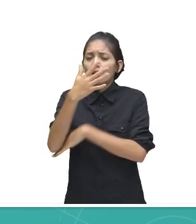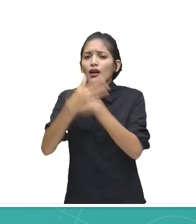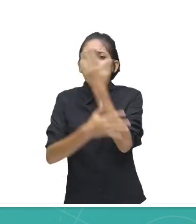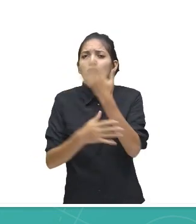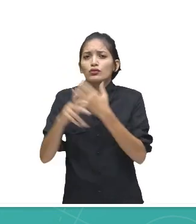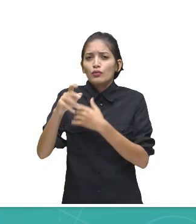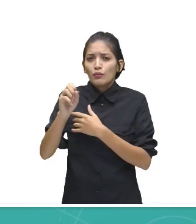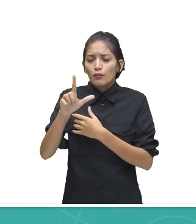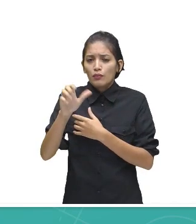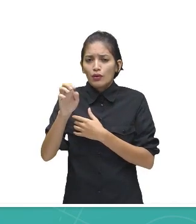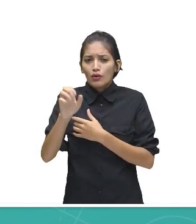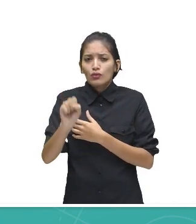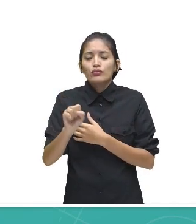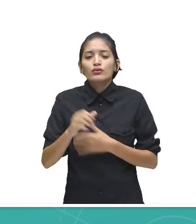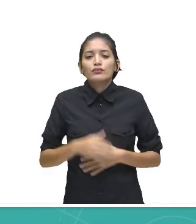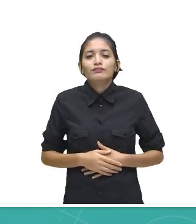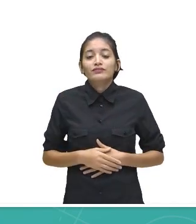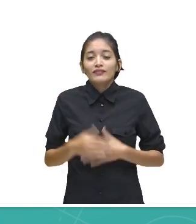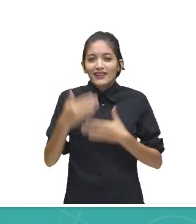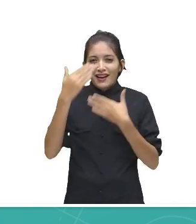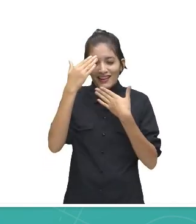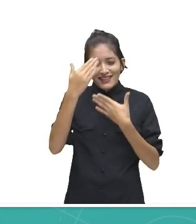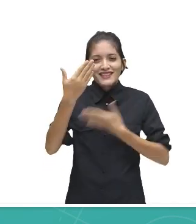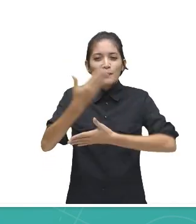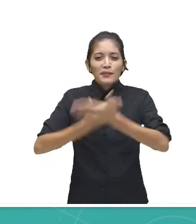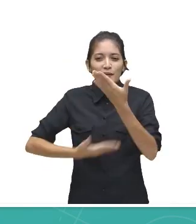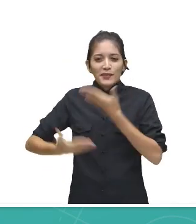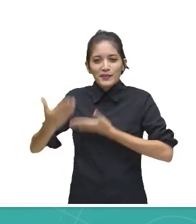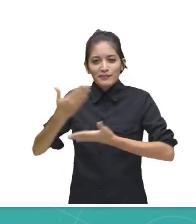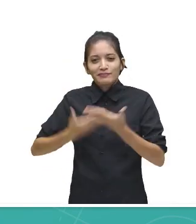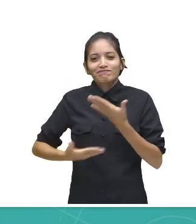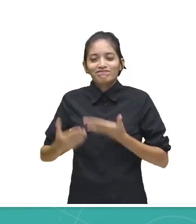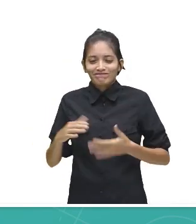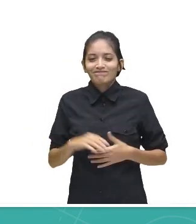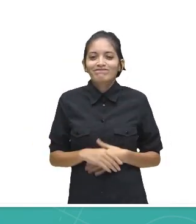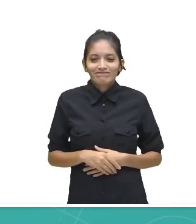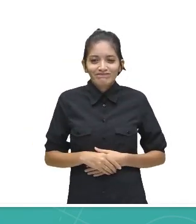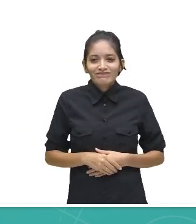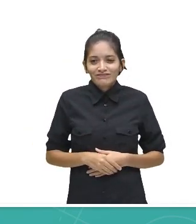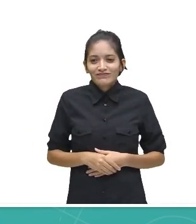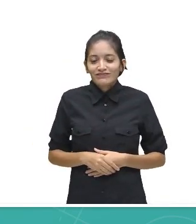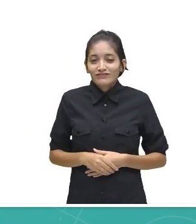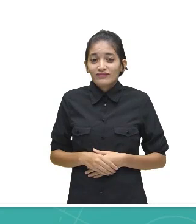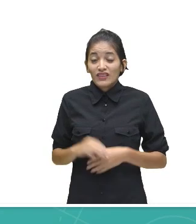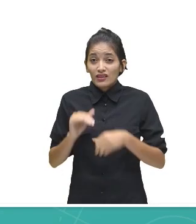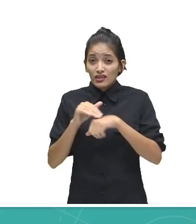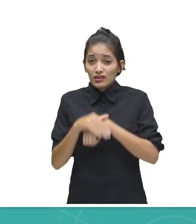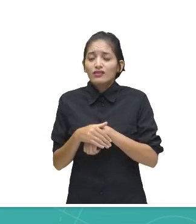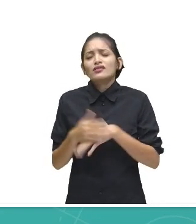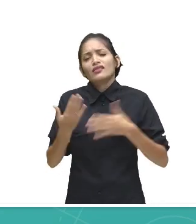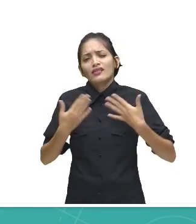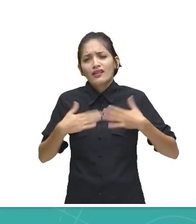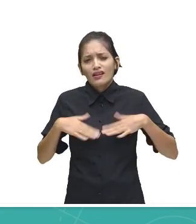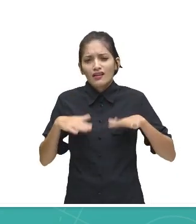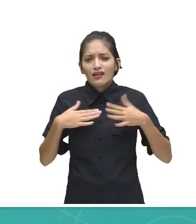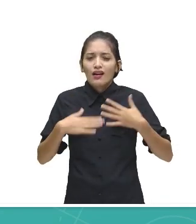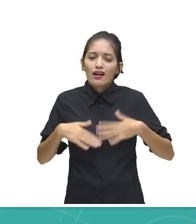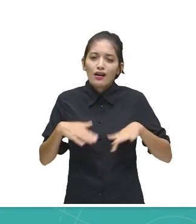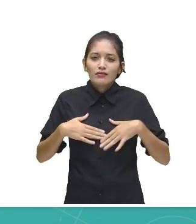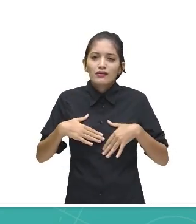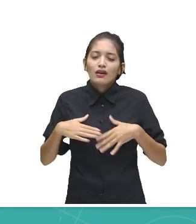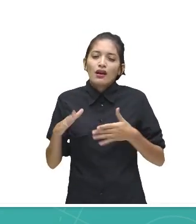polos. Deixa eu agradecer aqui a participação de vocês no chat público, né? De noite aqui é bem tranquilo, né, o chat público,